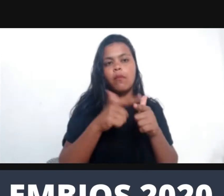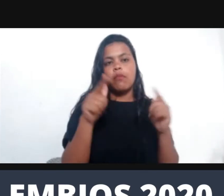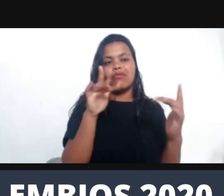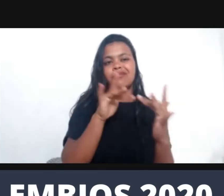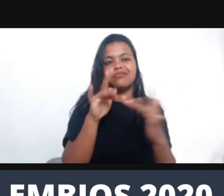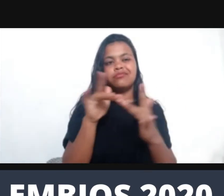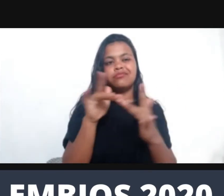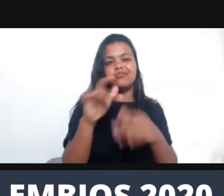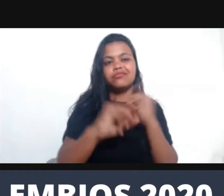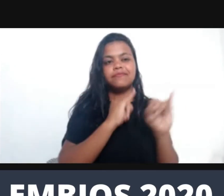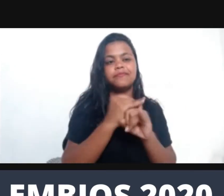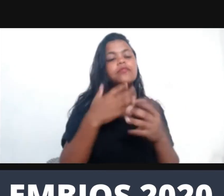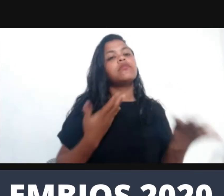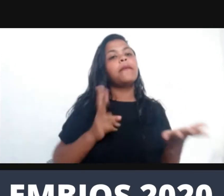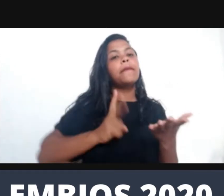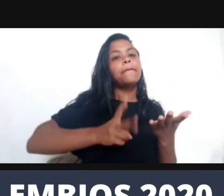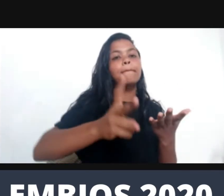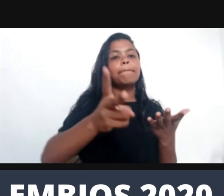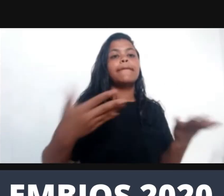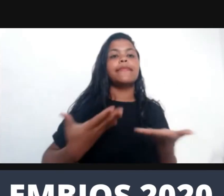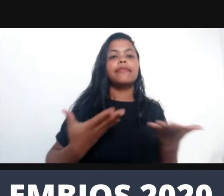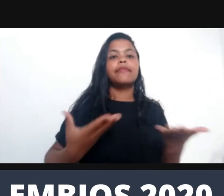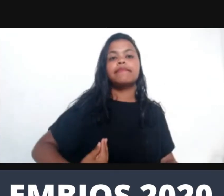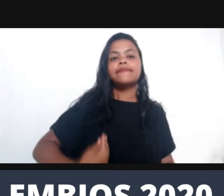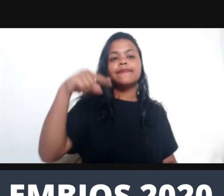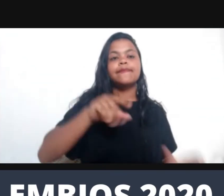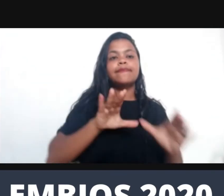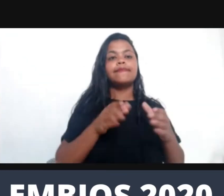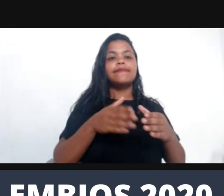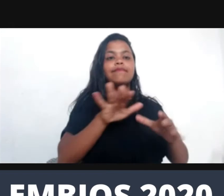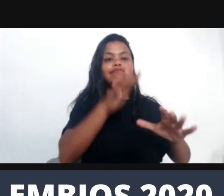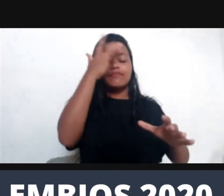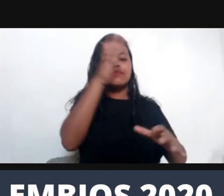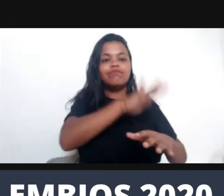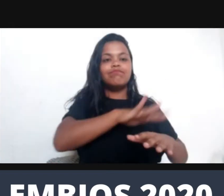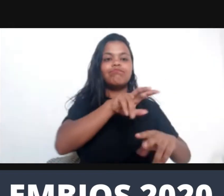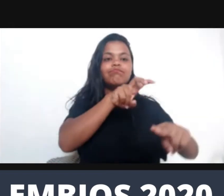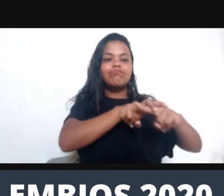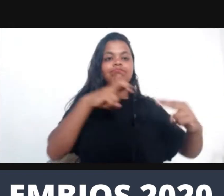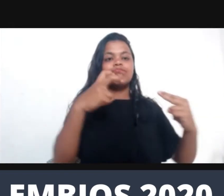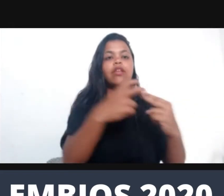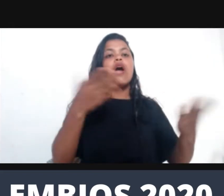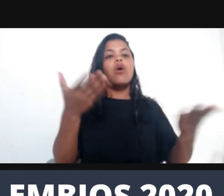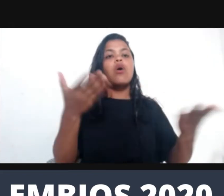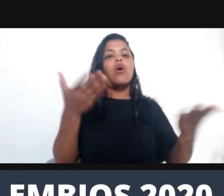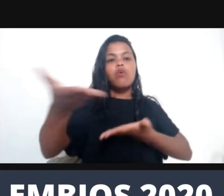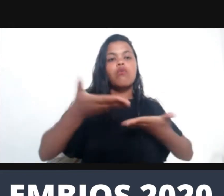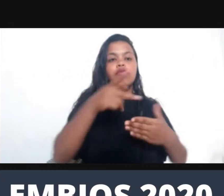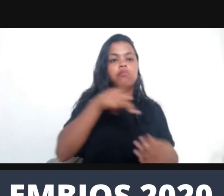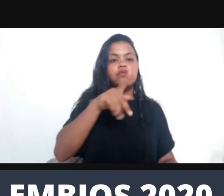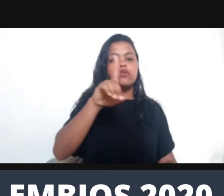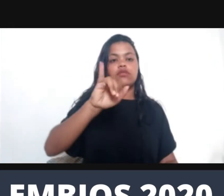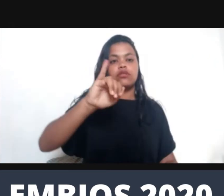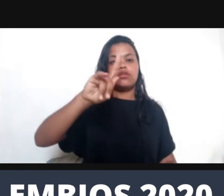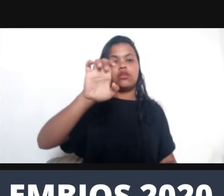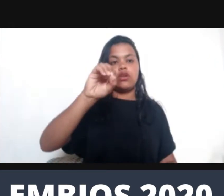Então, para dar continuidade aqui à nossa mesa redonda, convido agora o professor Diego Medeiros para dar a